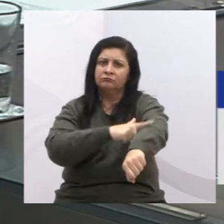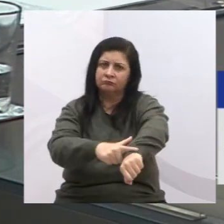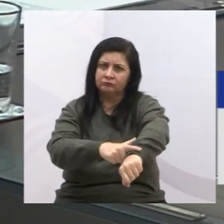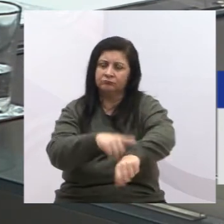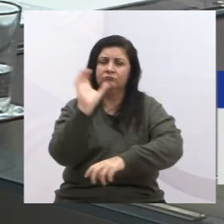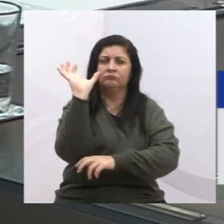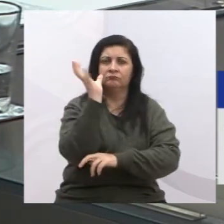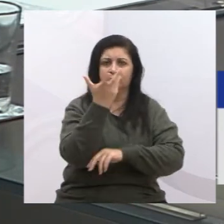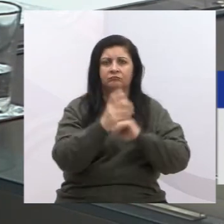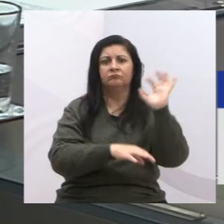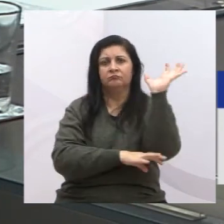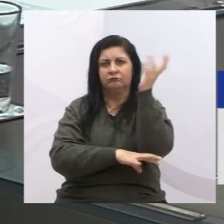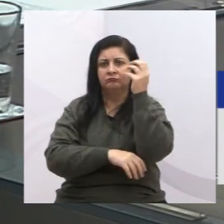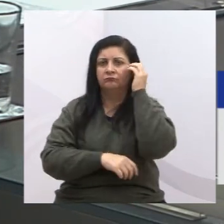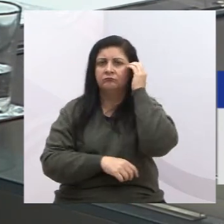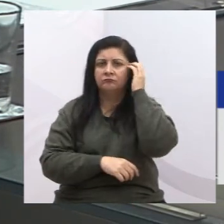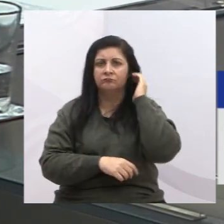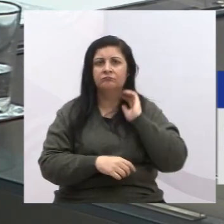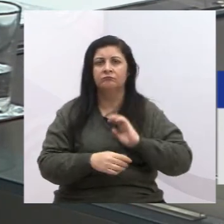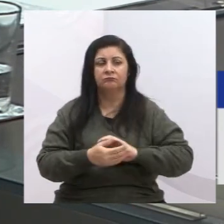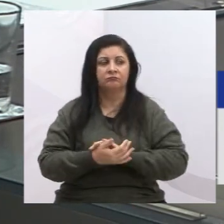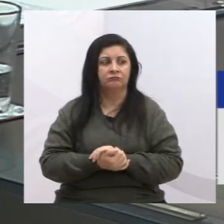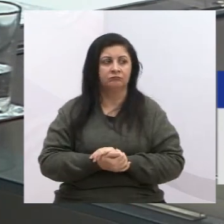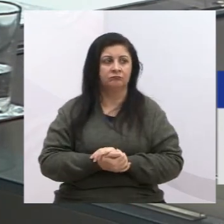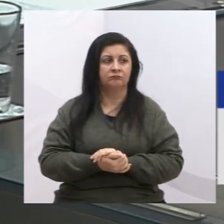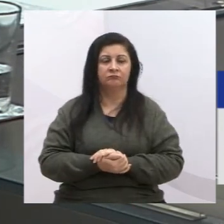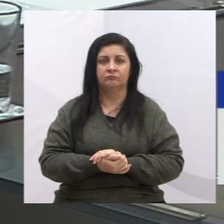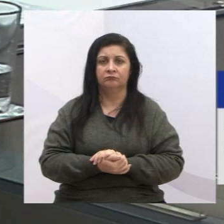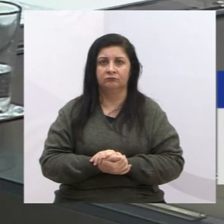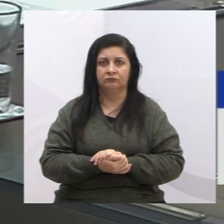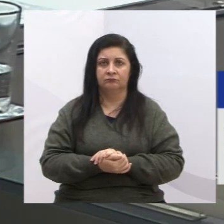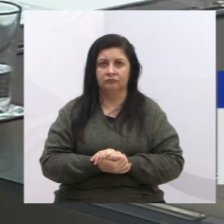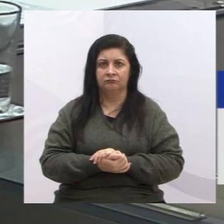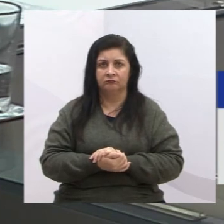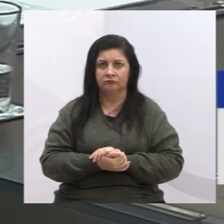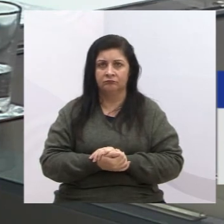ambiental, no caso aqui. Eu acho que isso está sendo